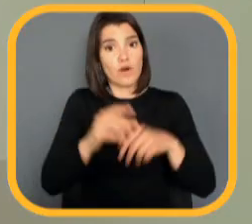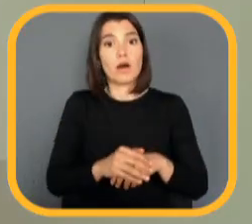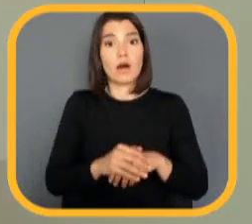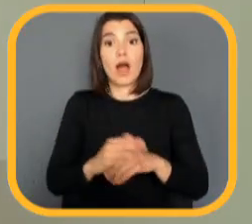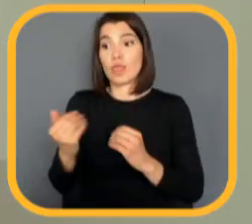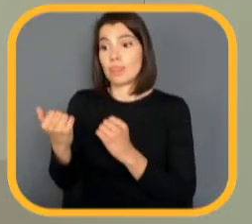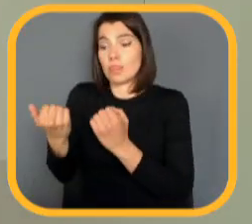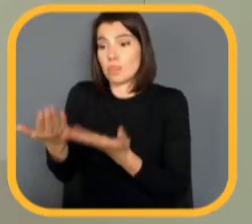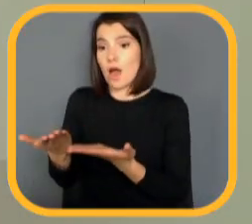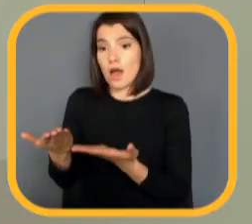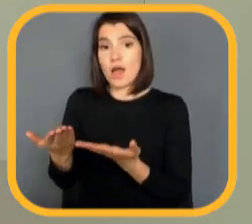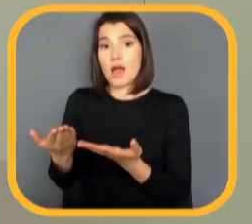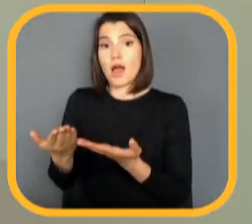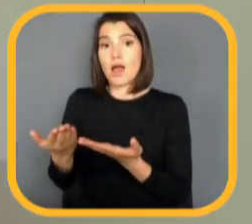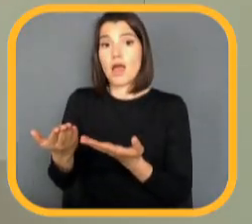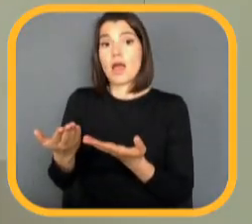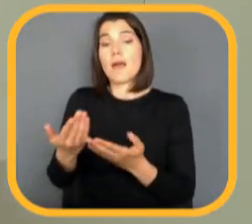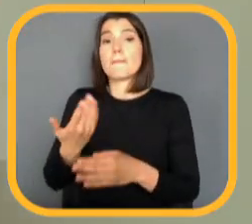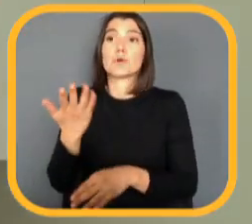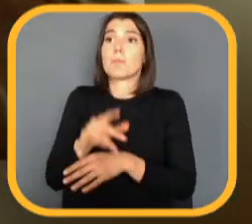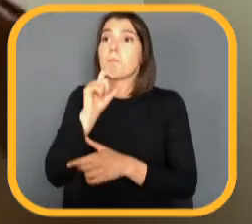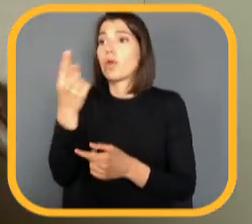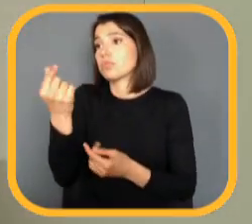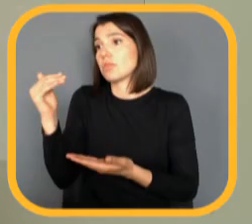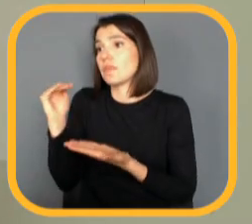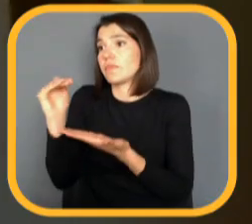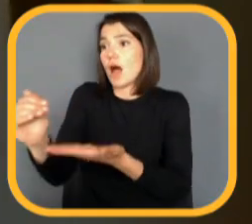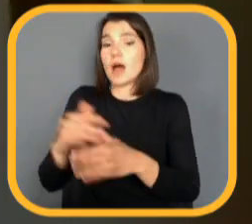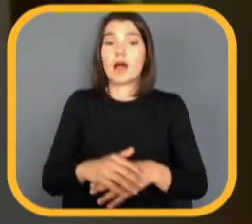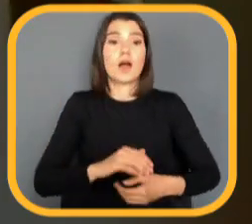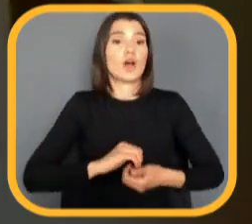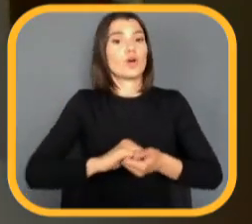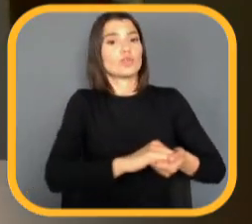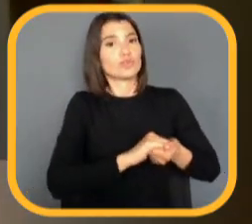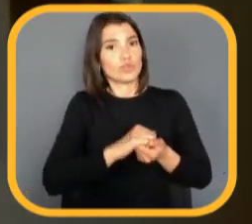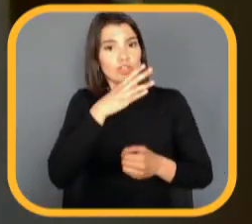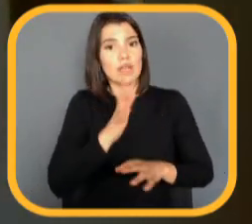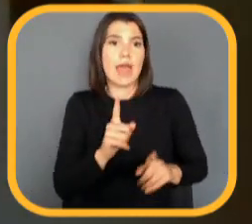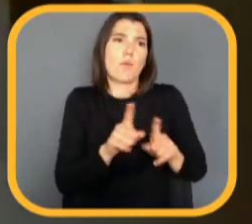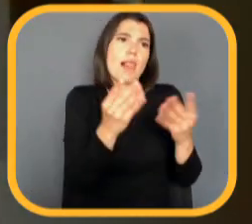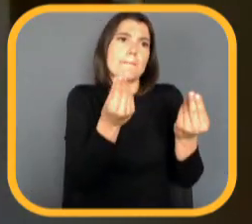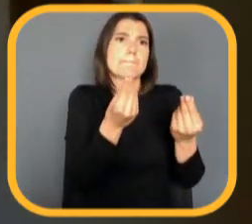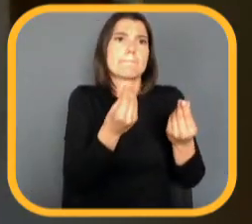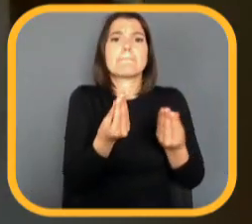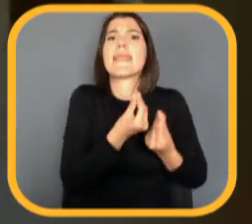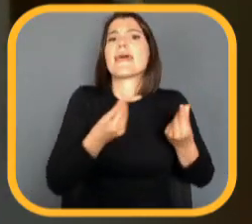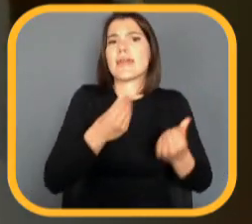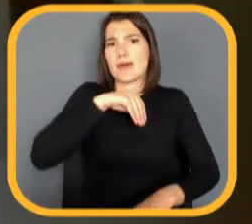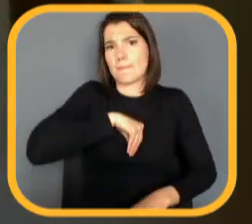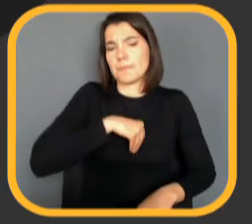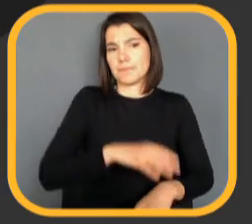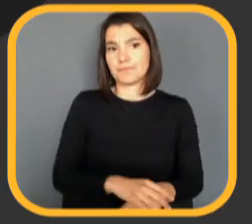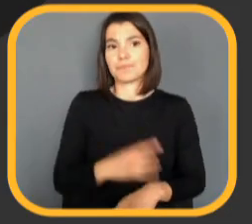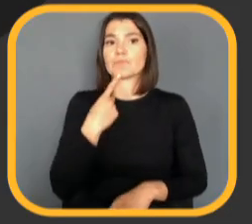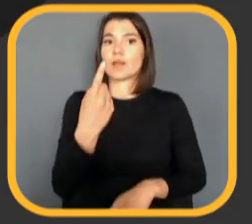envolves. Doações, eu acho que partimos com partes monetárias, por exemplo. Solidariedade, como eu já expliquei, é uma atitude, não é? Uma maneira